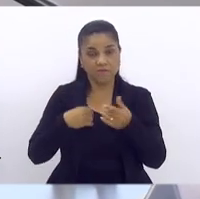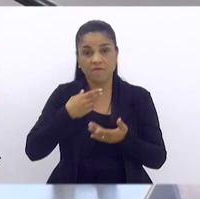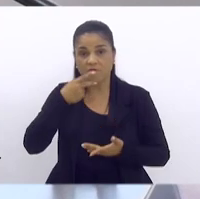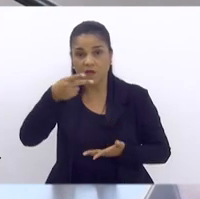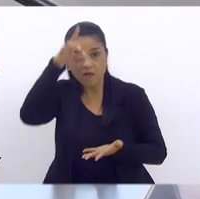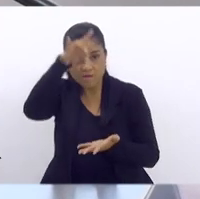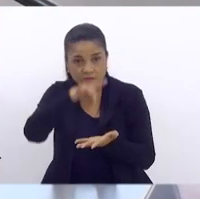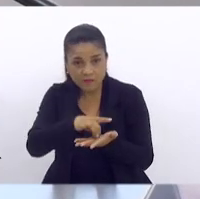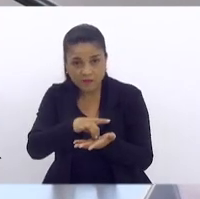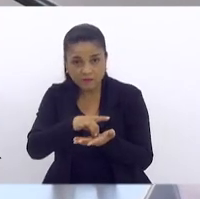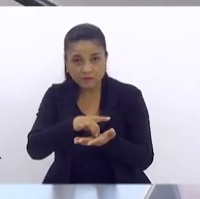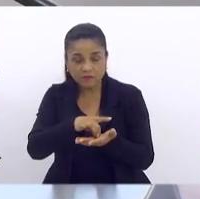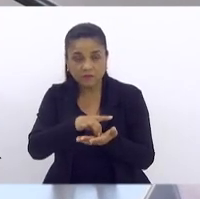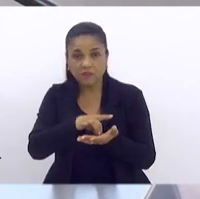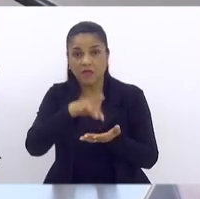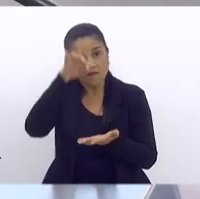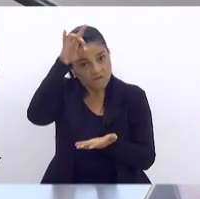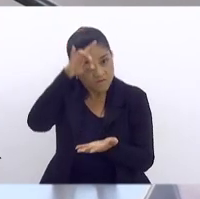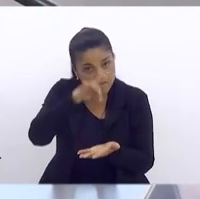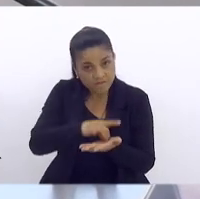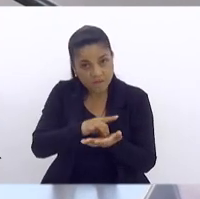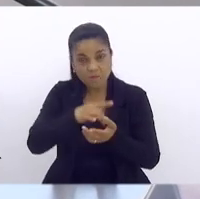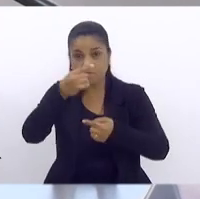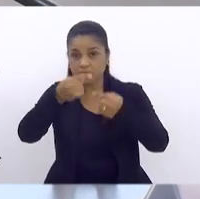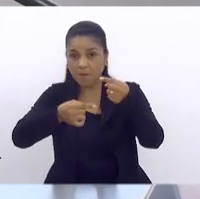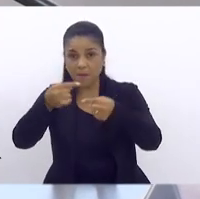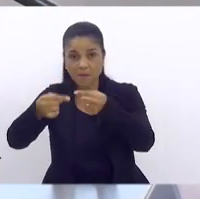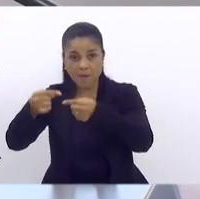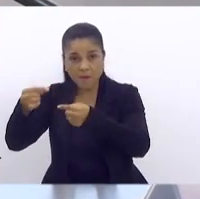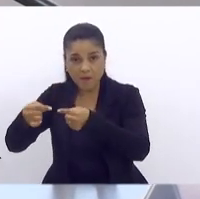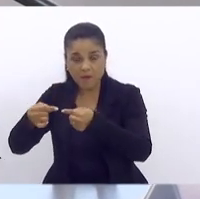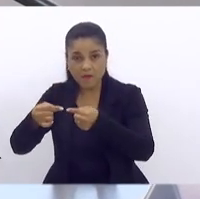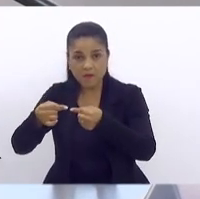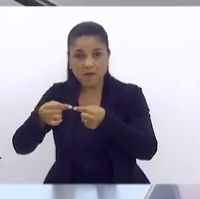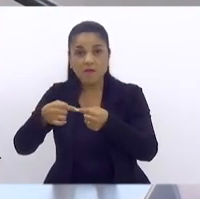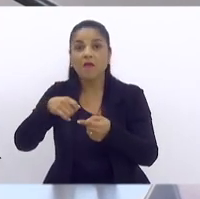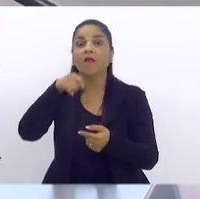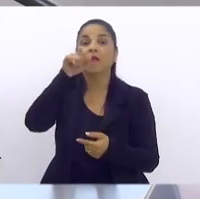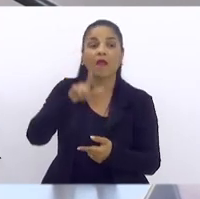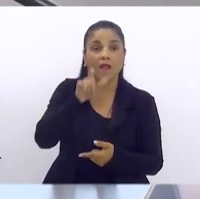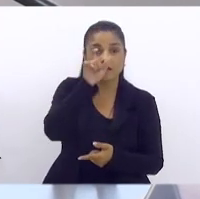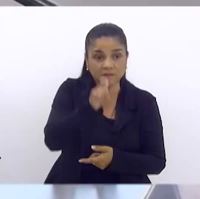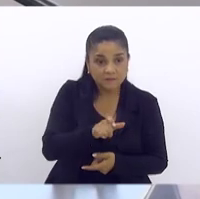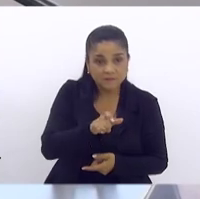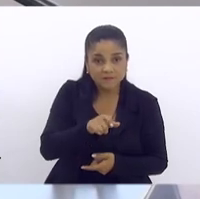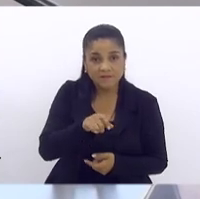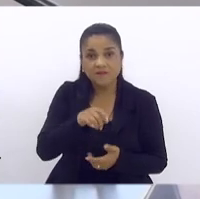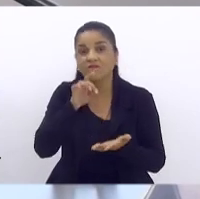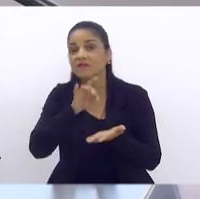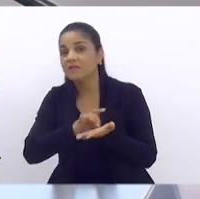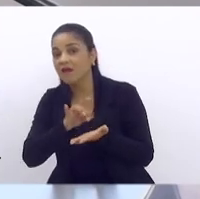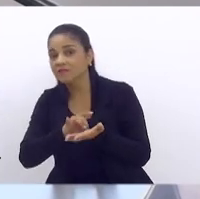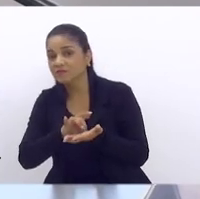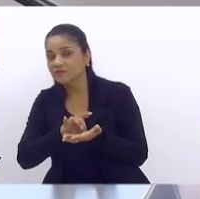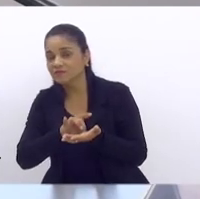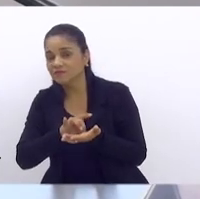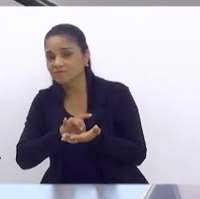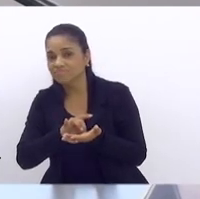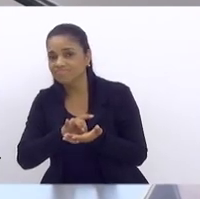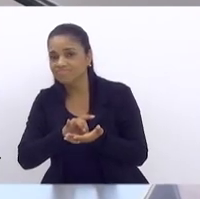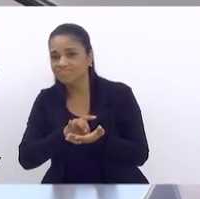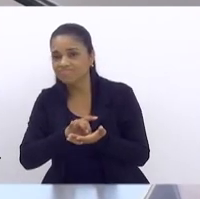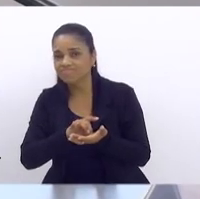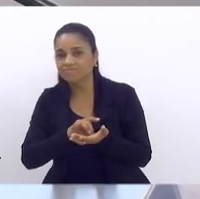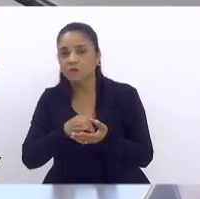mais relativa do mundo. Verdade para quem? Que verdade? Né? Então, eu não vejo muita saída também se